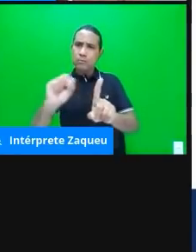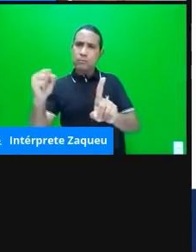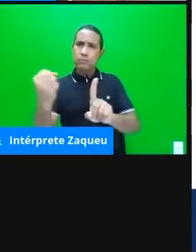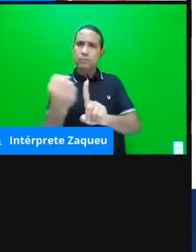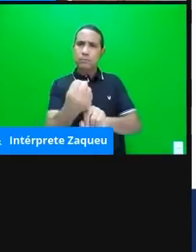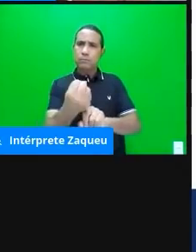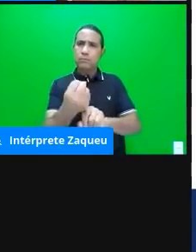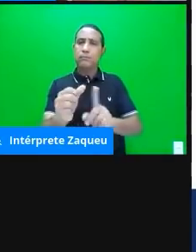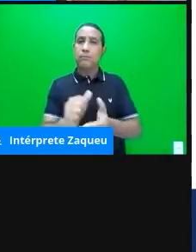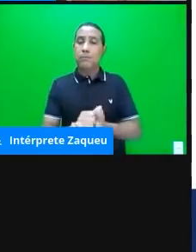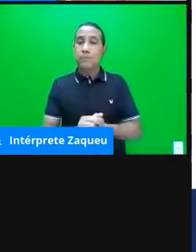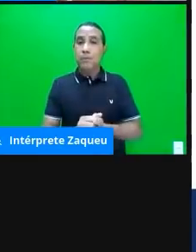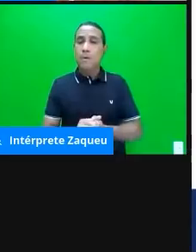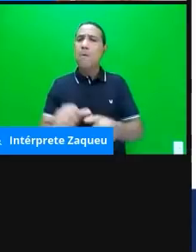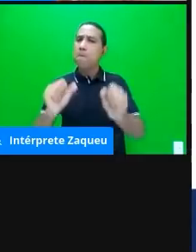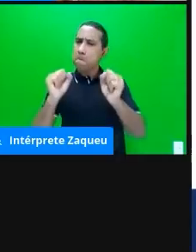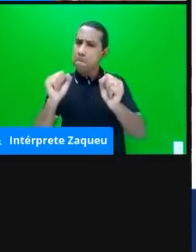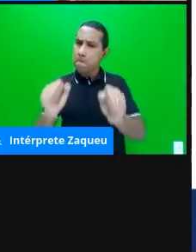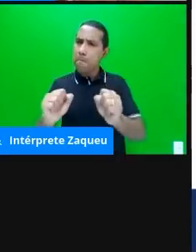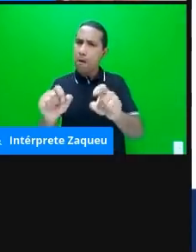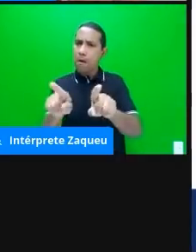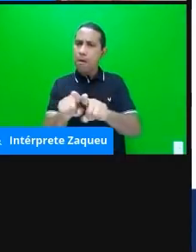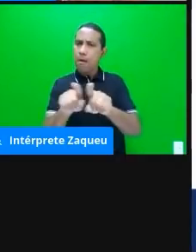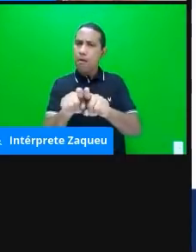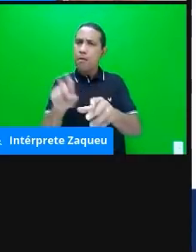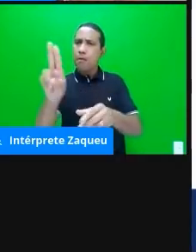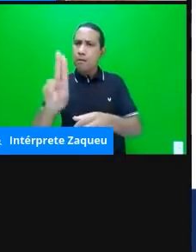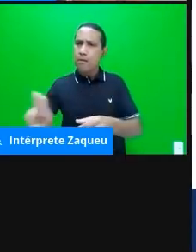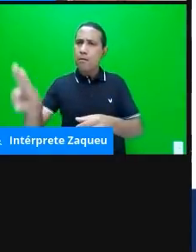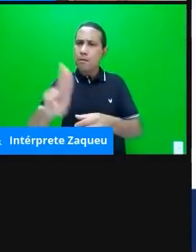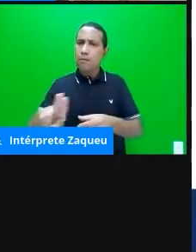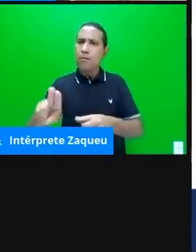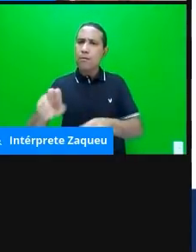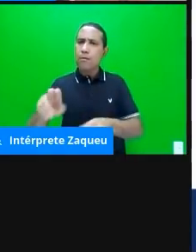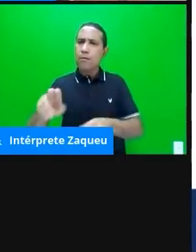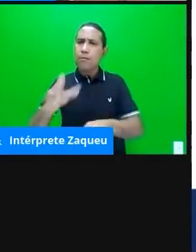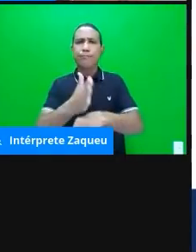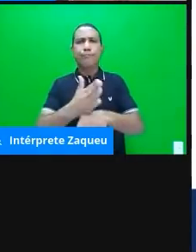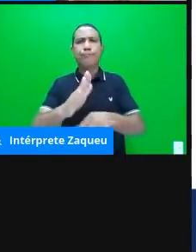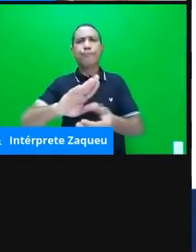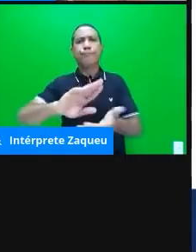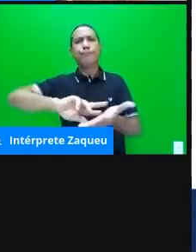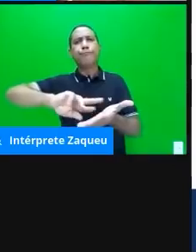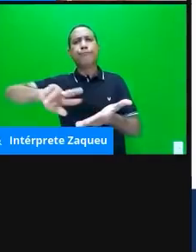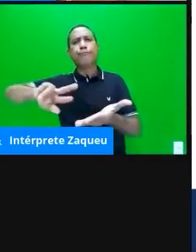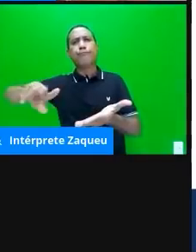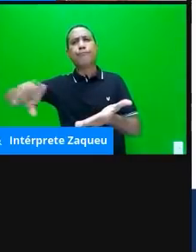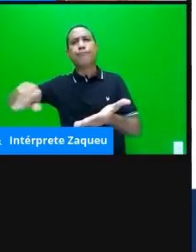elas podem ser aplicadas em várias práticas. Conforme está no